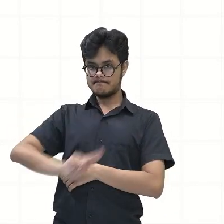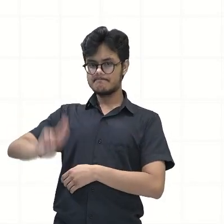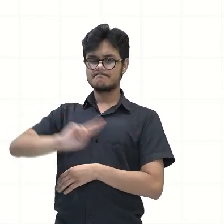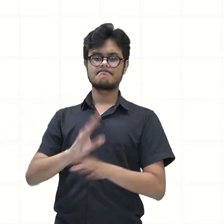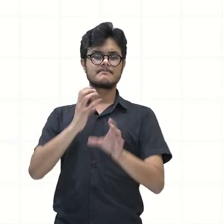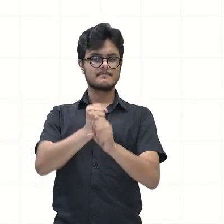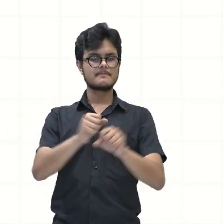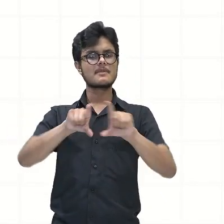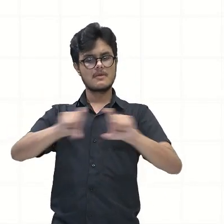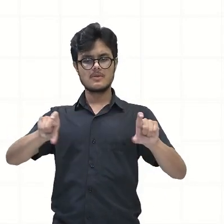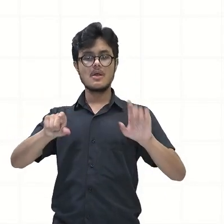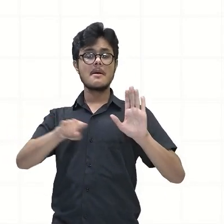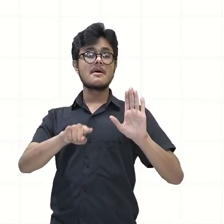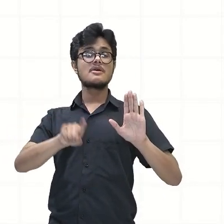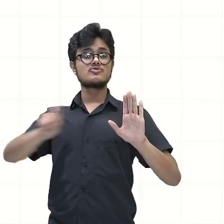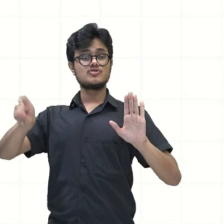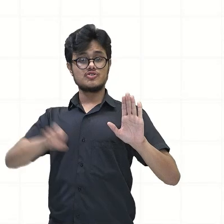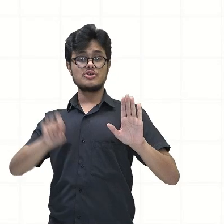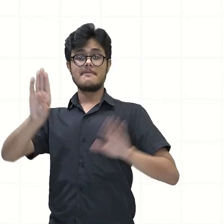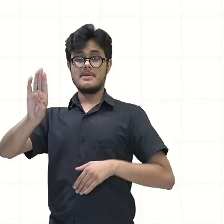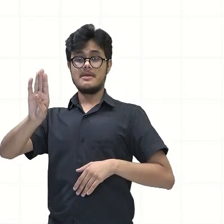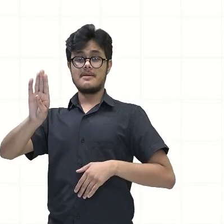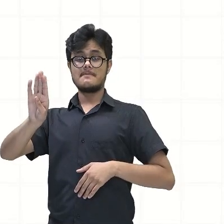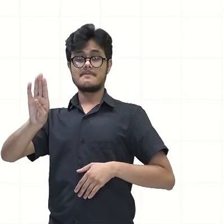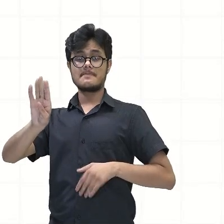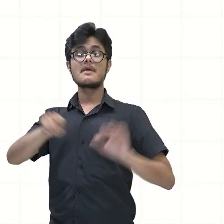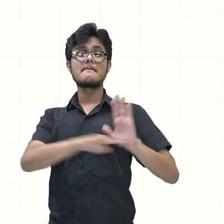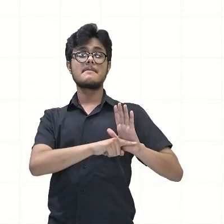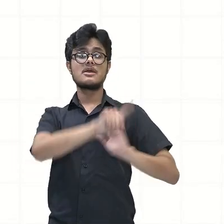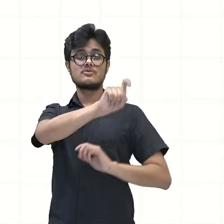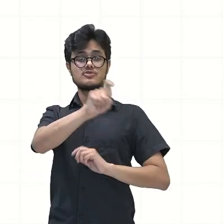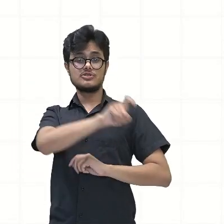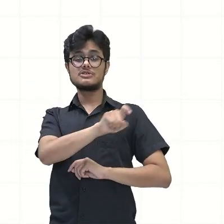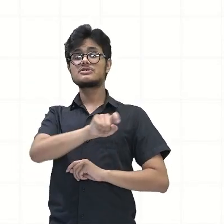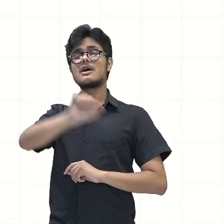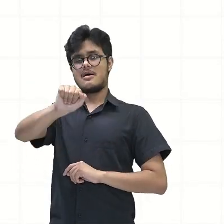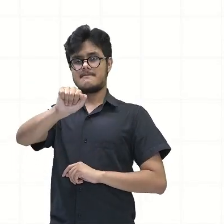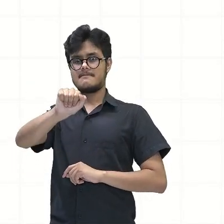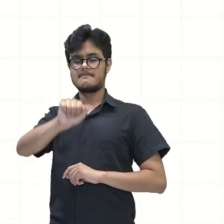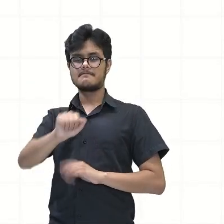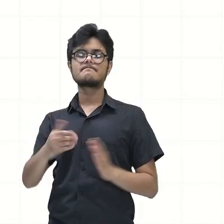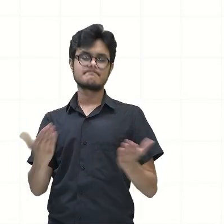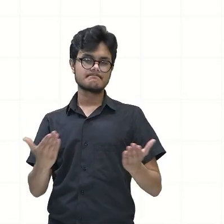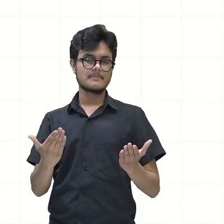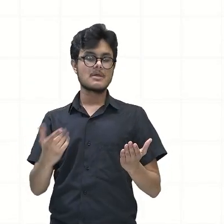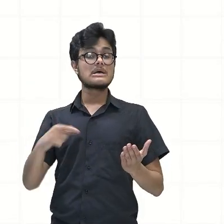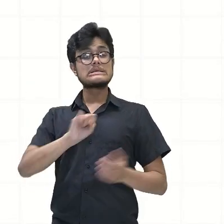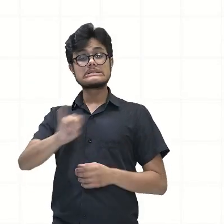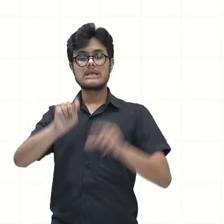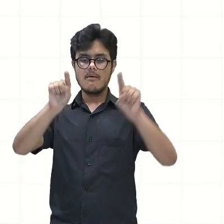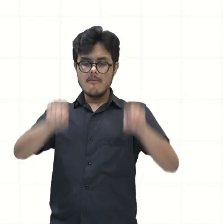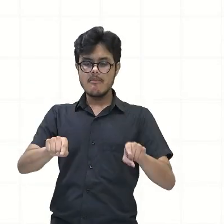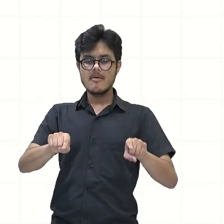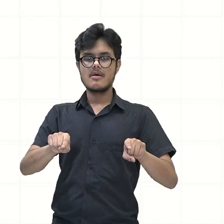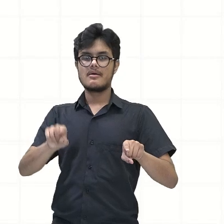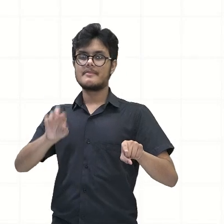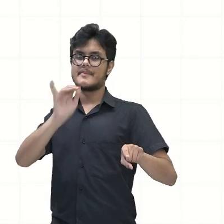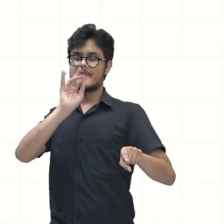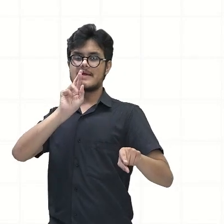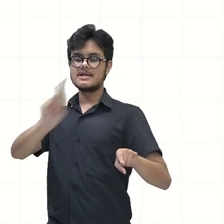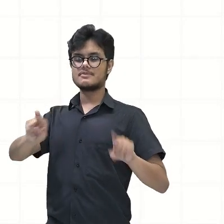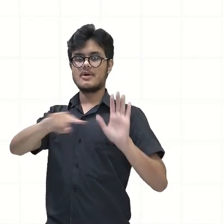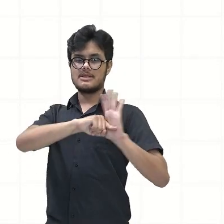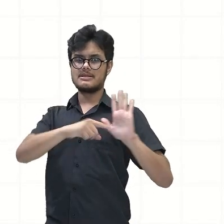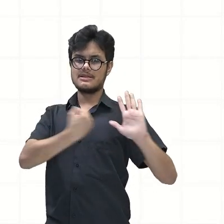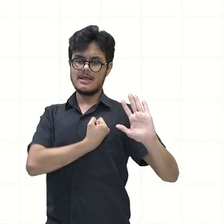só subtrair o x do b menos o x do a. Então, entre módulo, porque se a resposta der negativa, né, se der